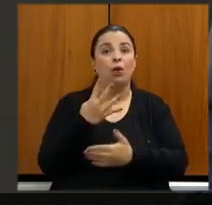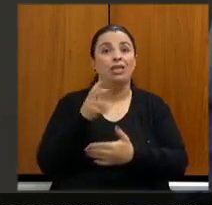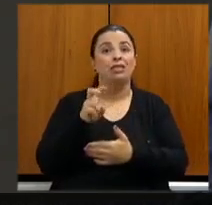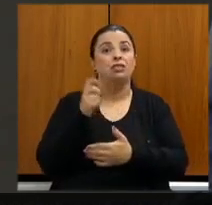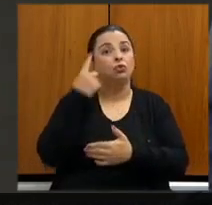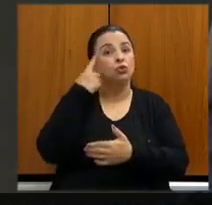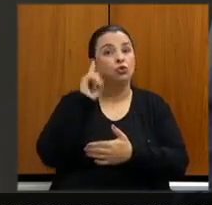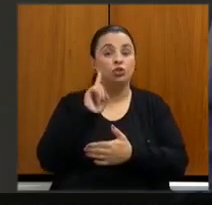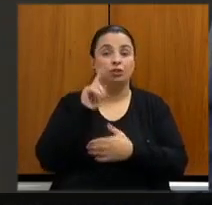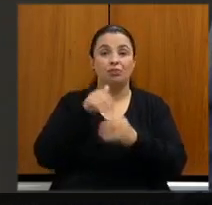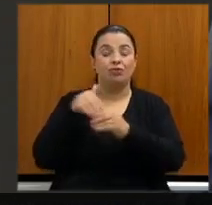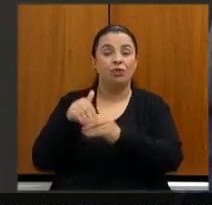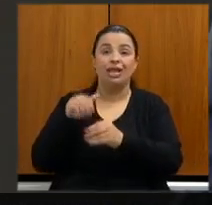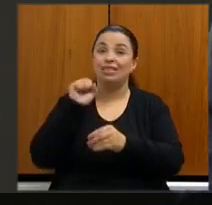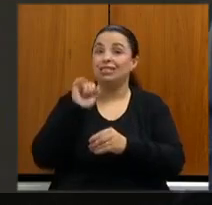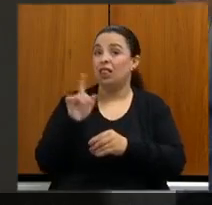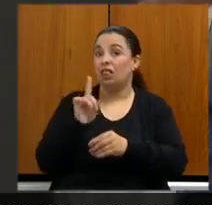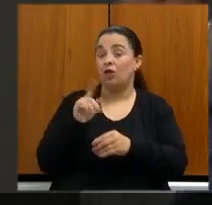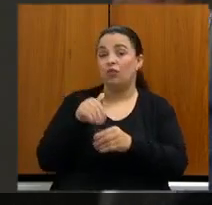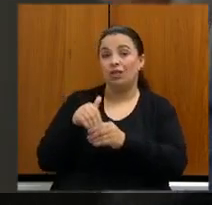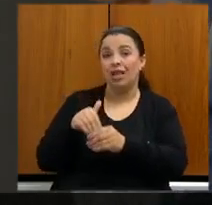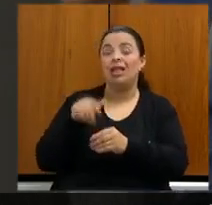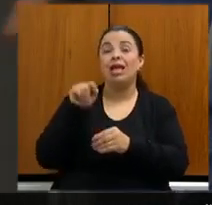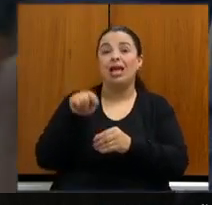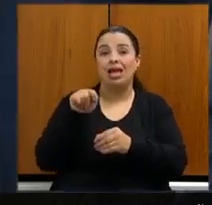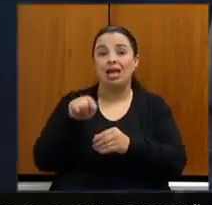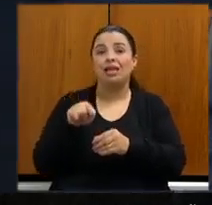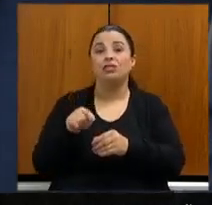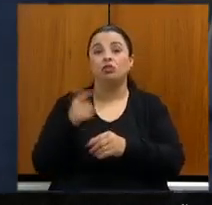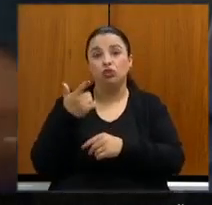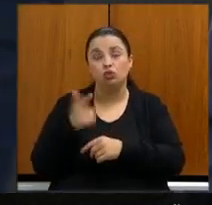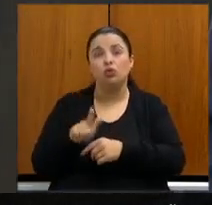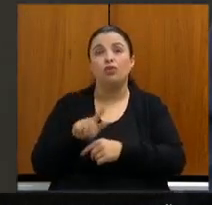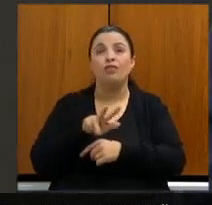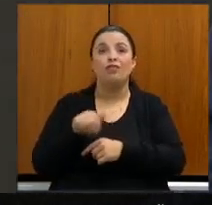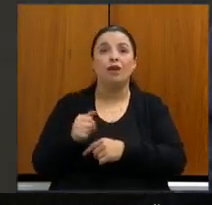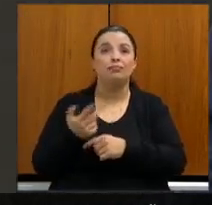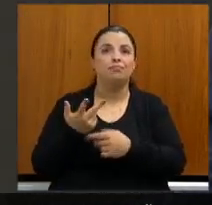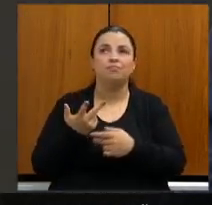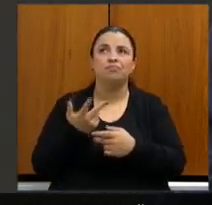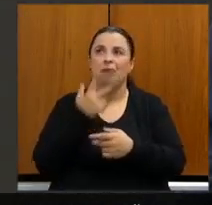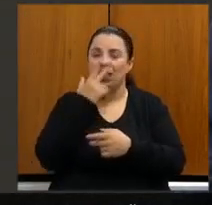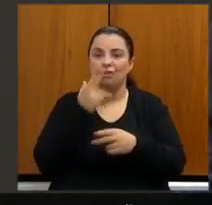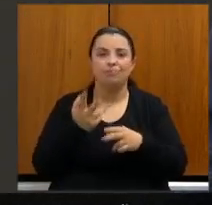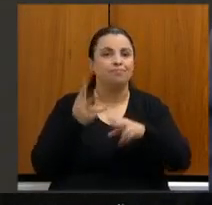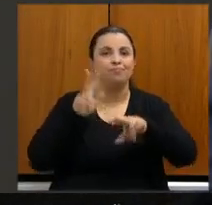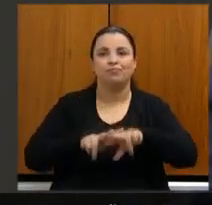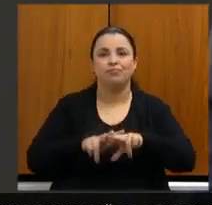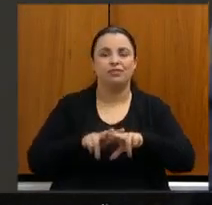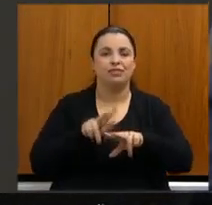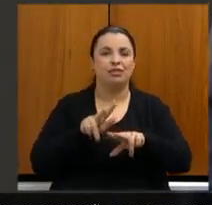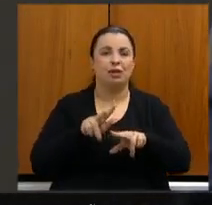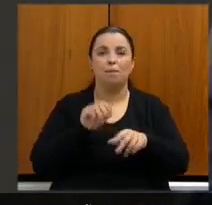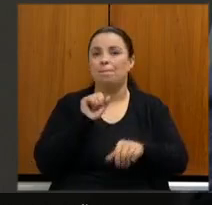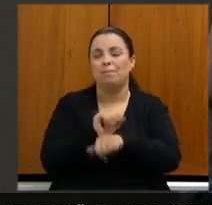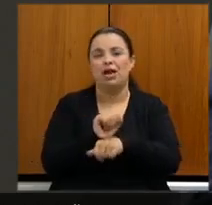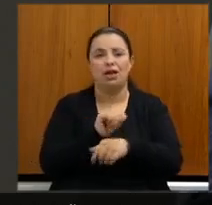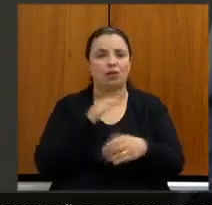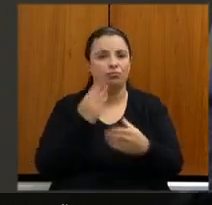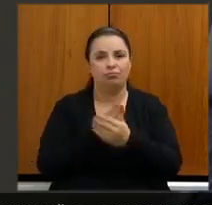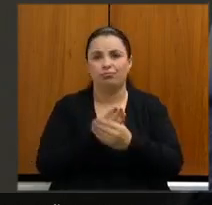esse projeto ele passa novamente a travar a pauta né falando de uma linguagem Popular passa a travar a